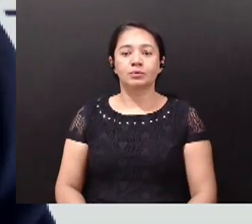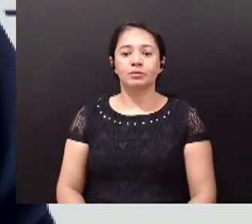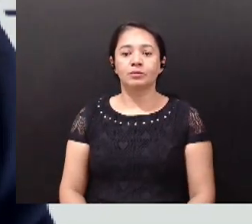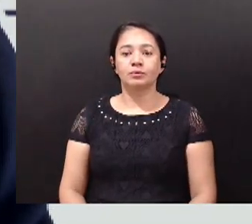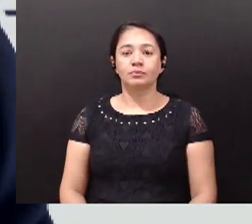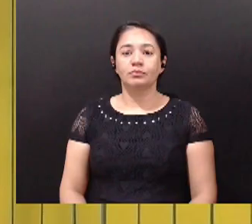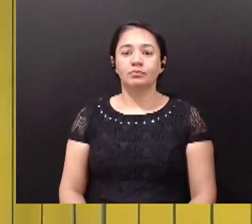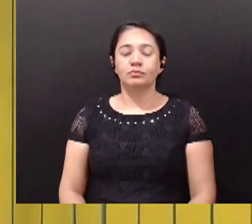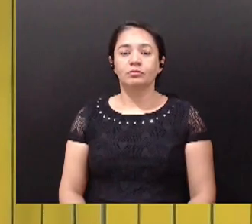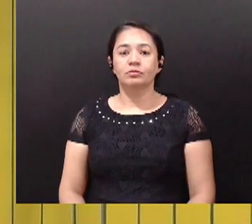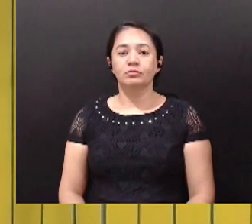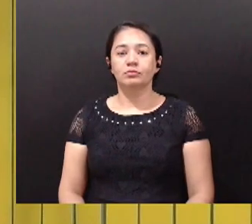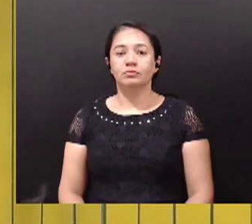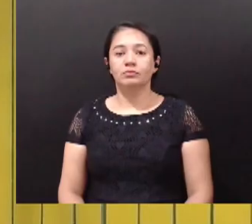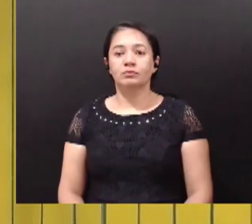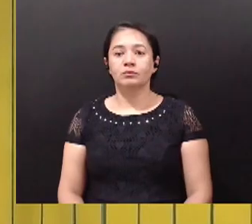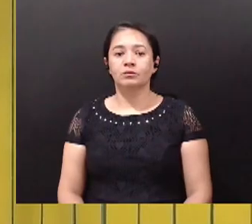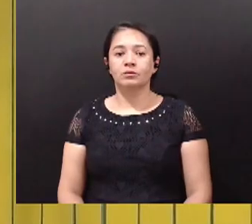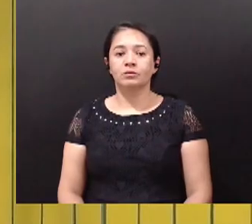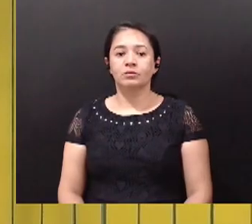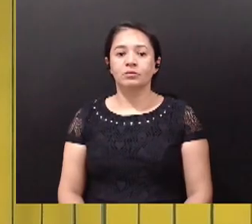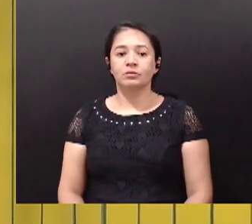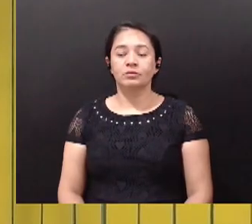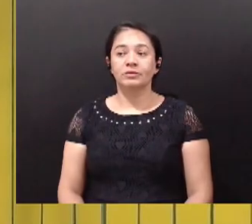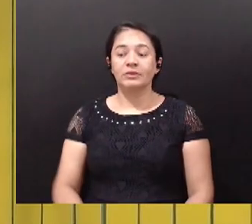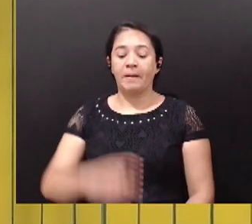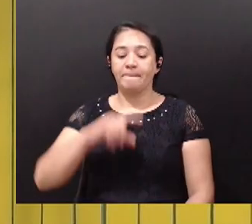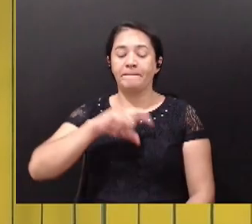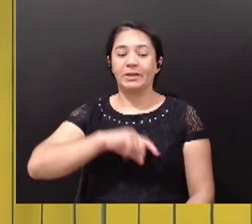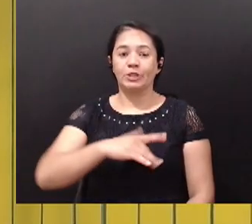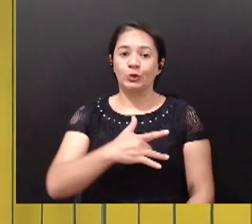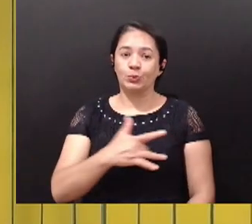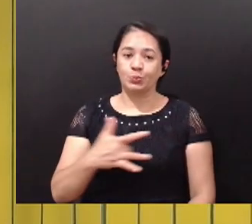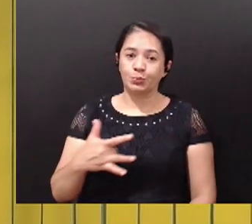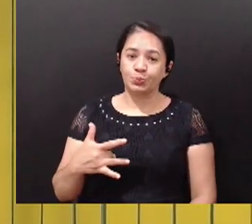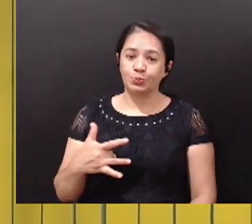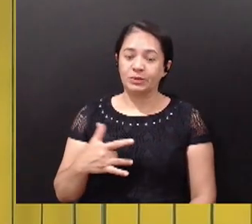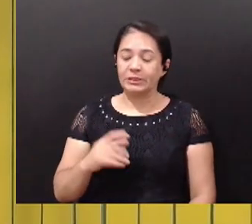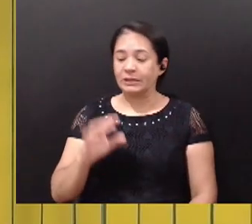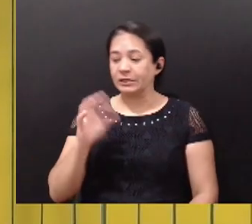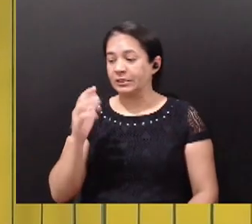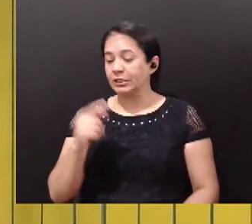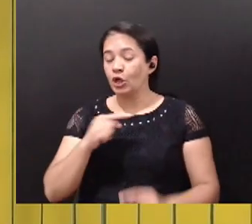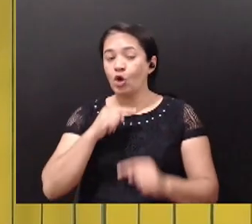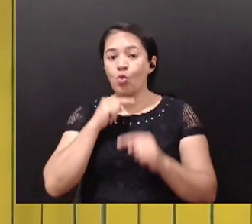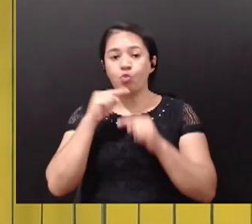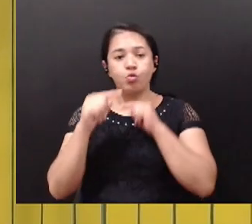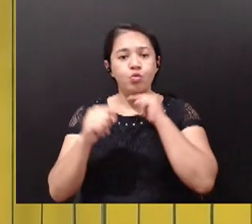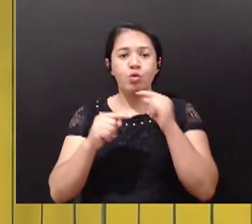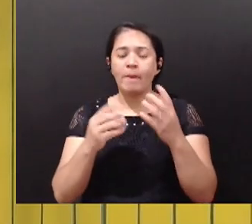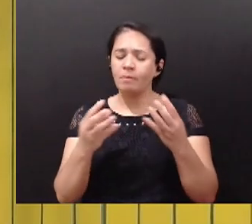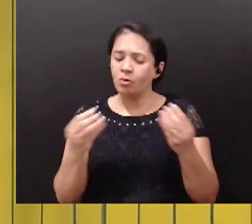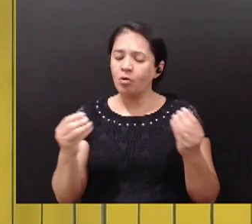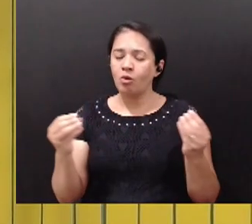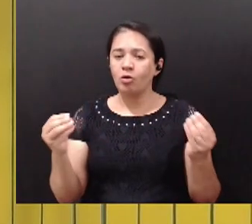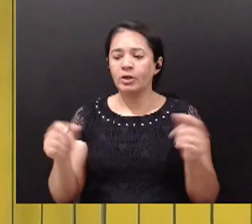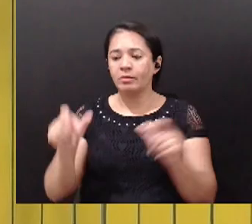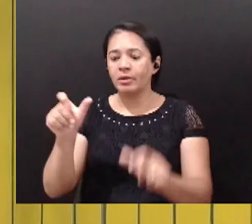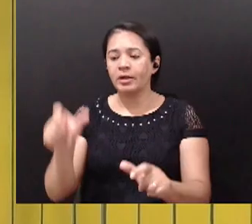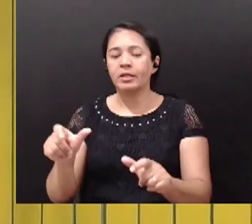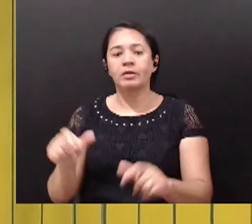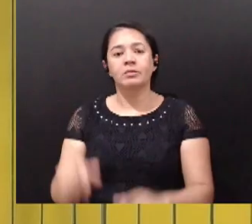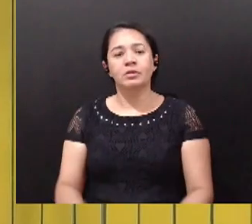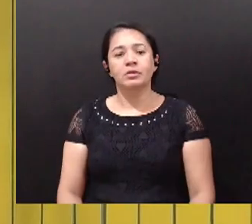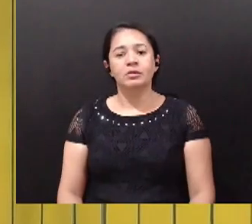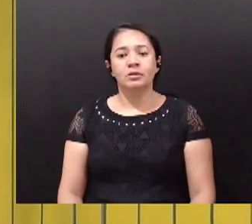explicado, doutor. Planos de saúde causa muita dúvida, né, para o usuário. Agora,